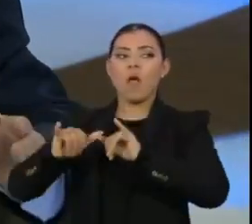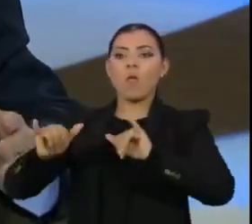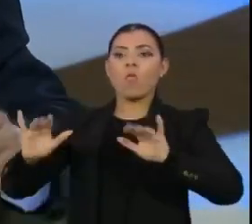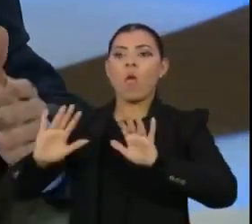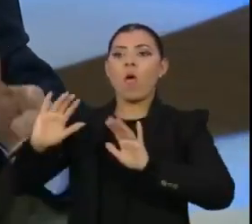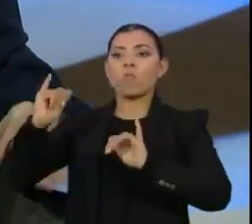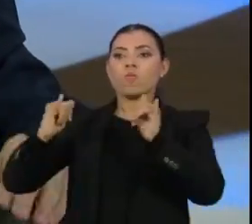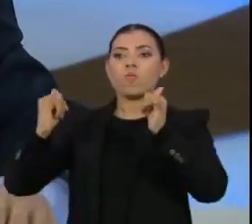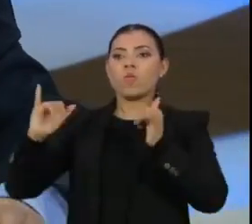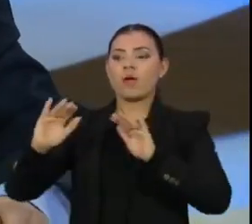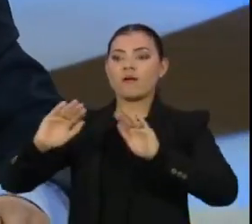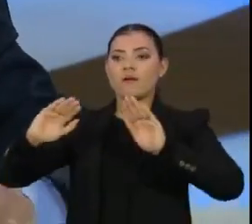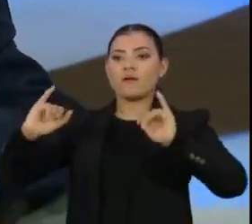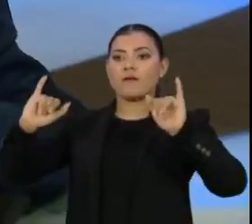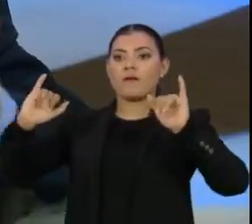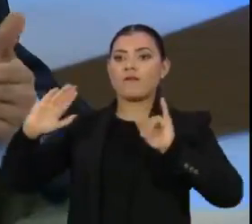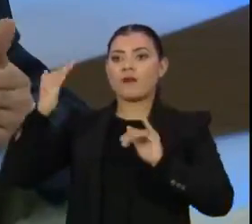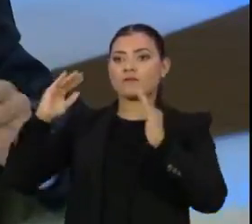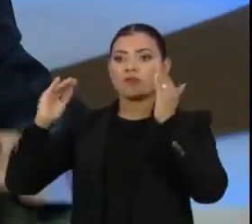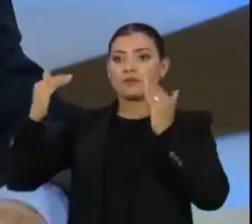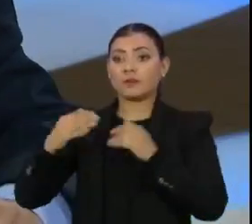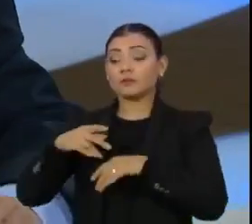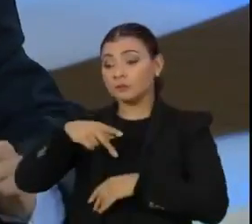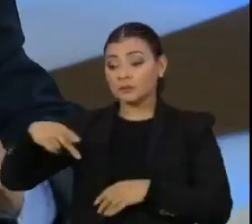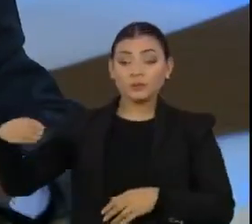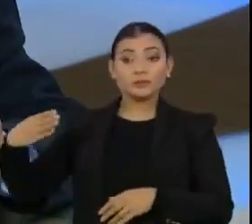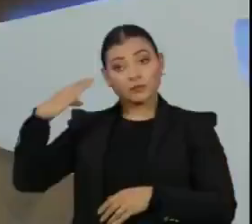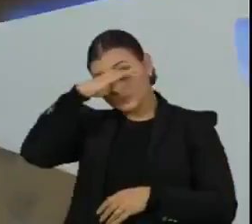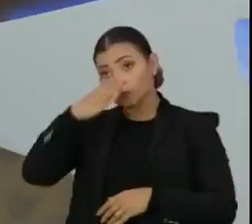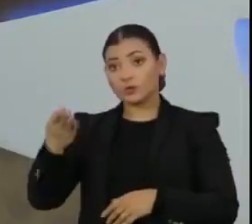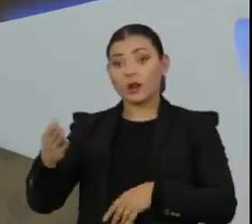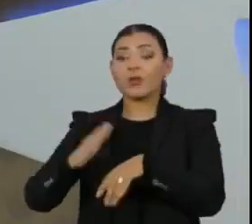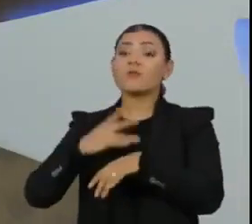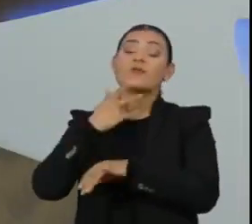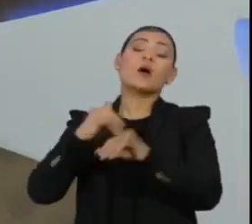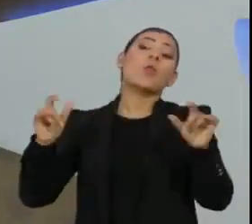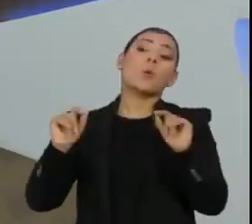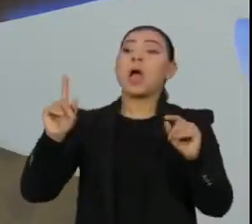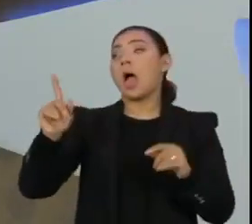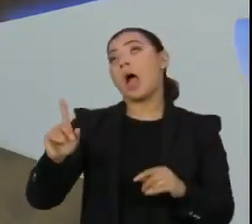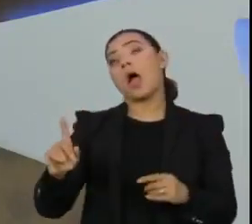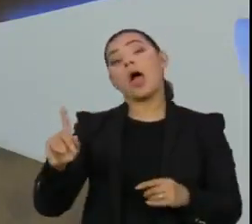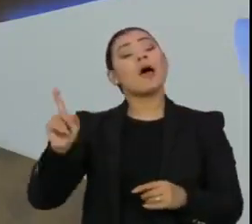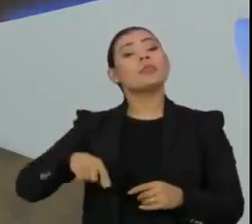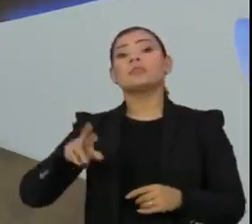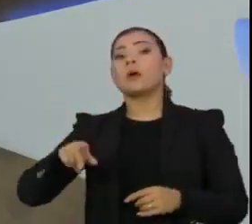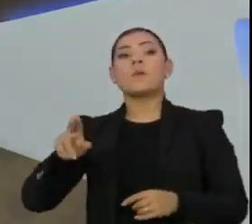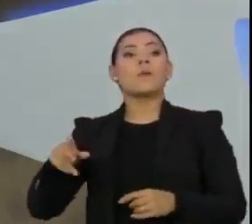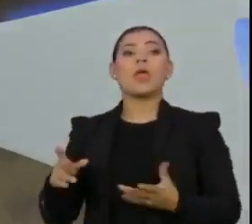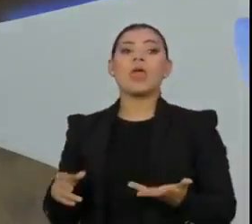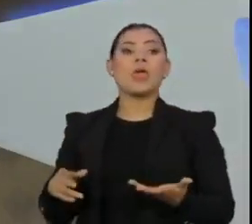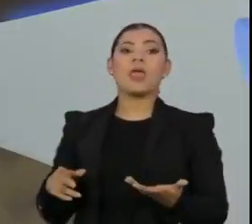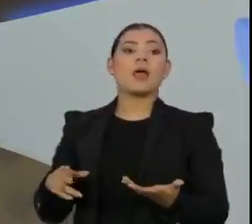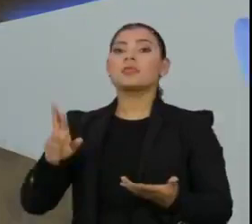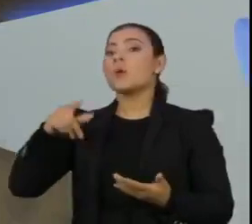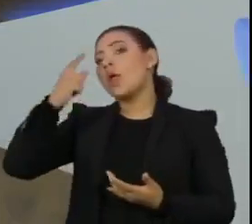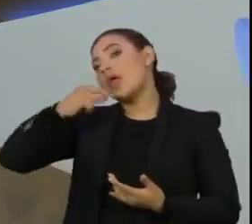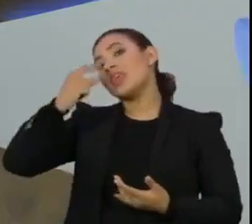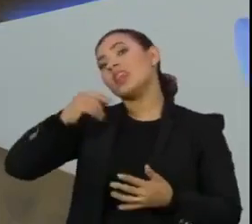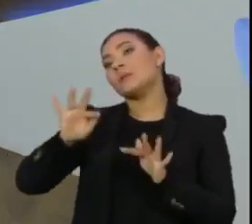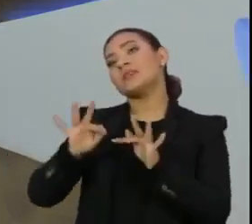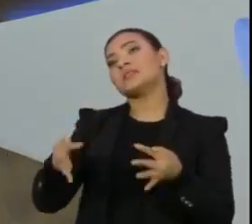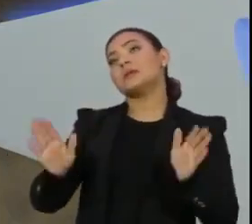no começo da pandemia, o próprio presidente da República disse que se tratava de algo não maior que uma